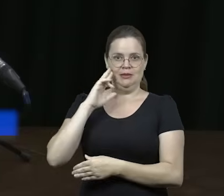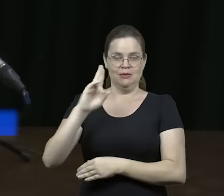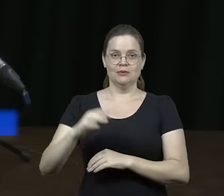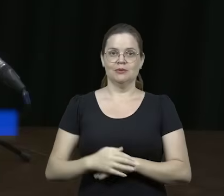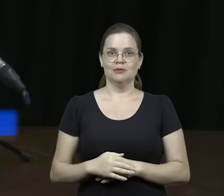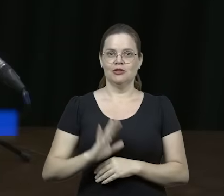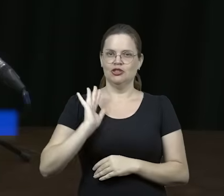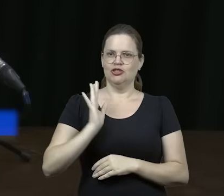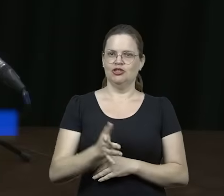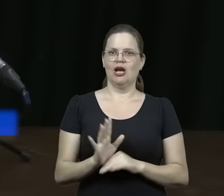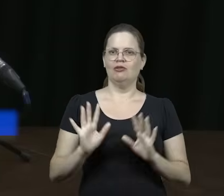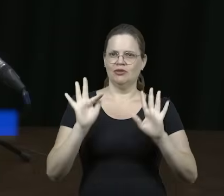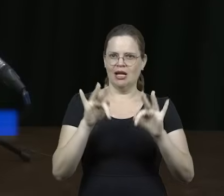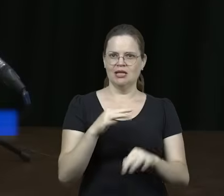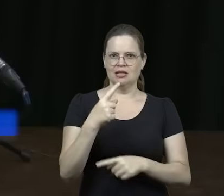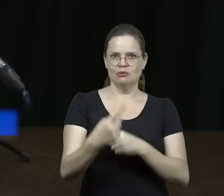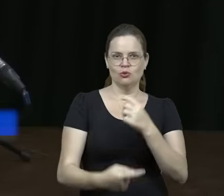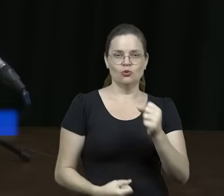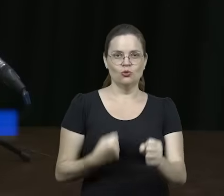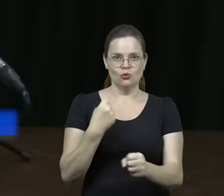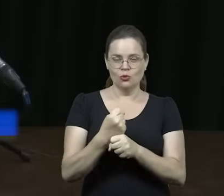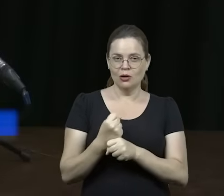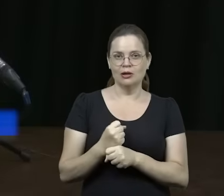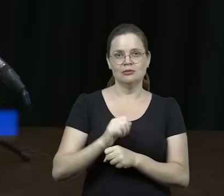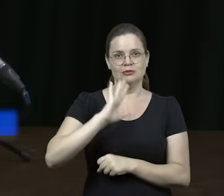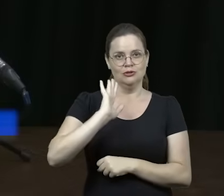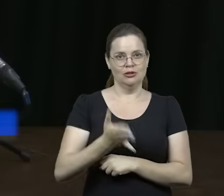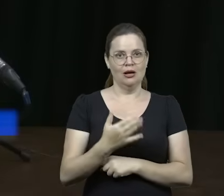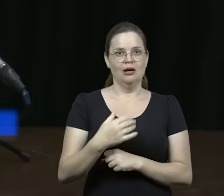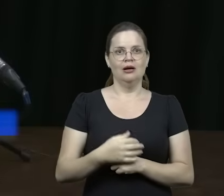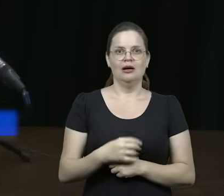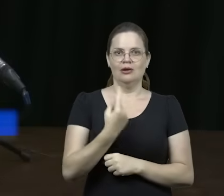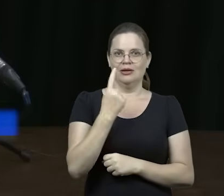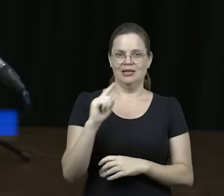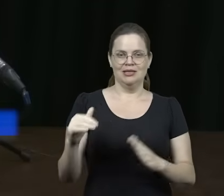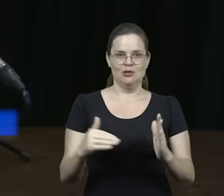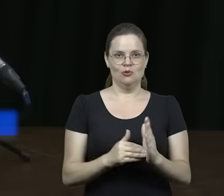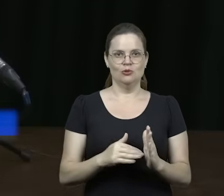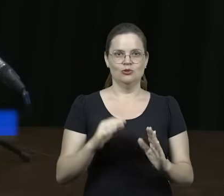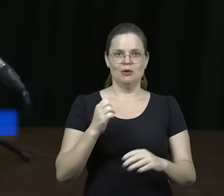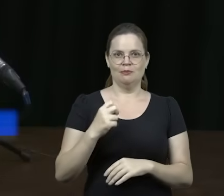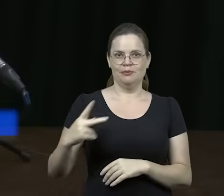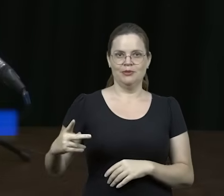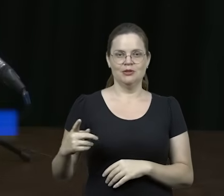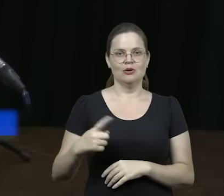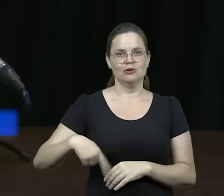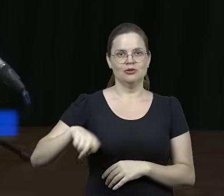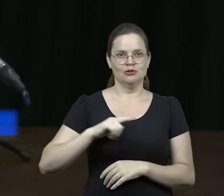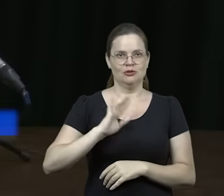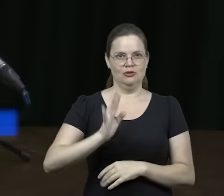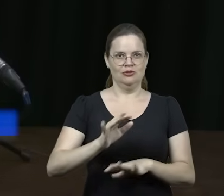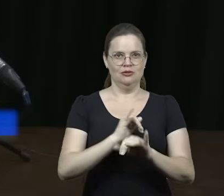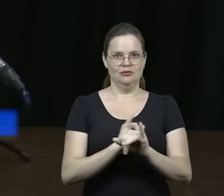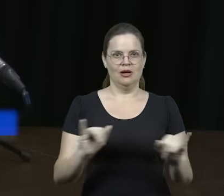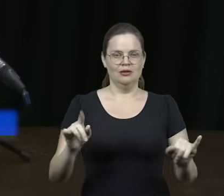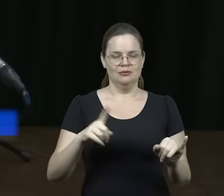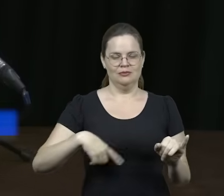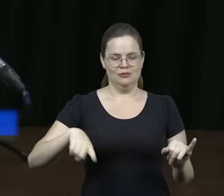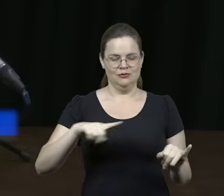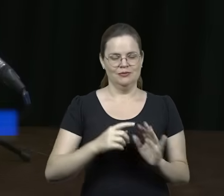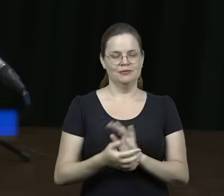um ano, né? Nesse período final aqui, esse último programa que nós já anunciamos no